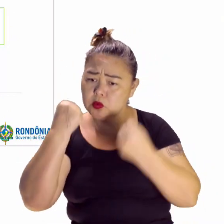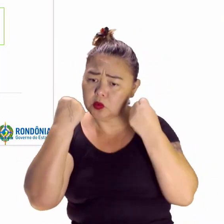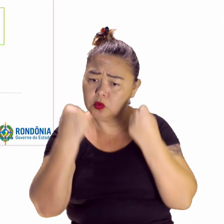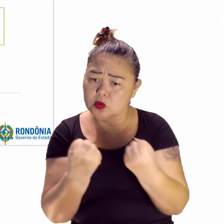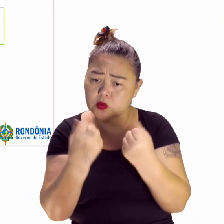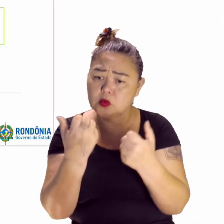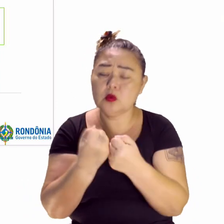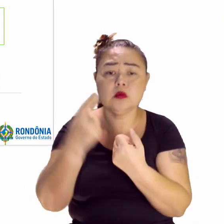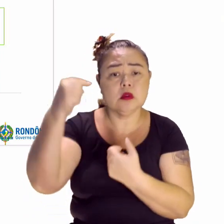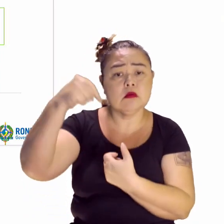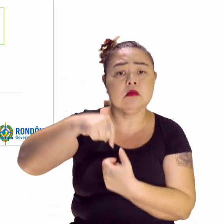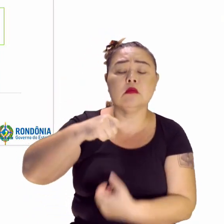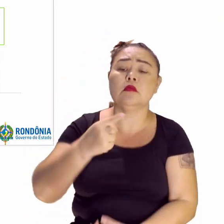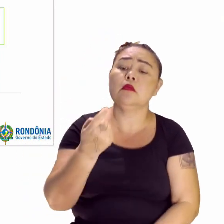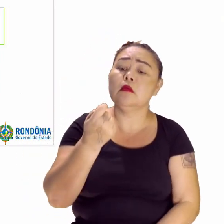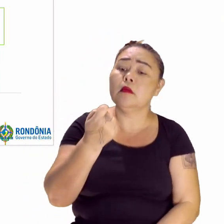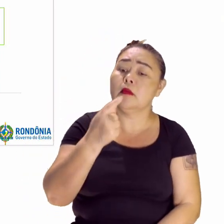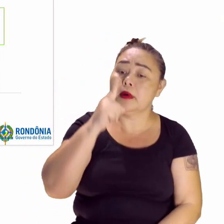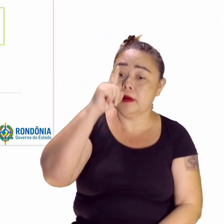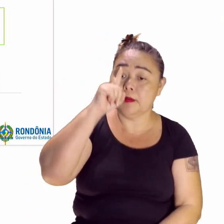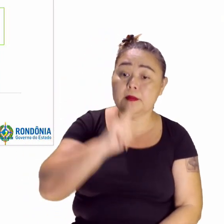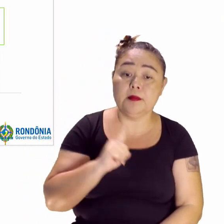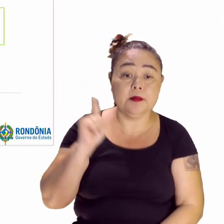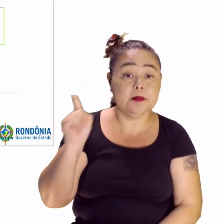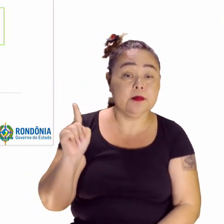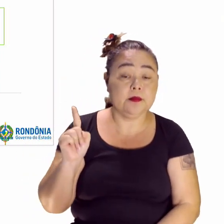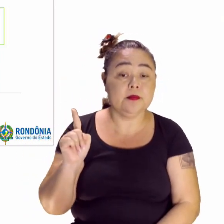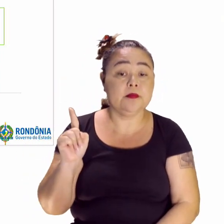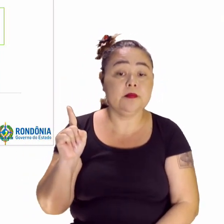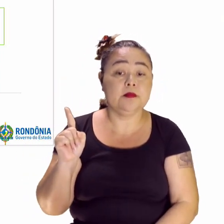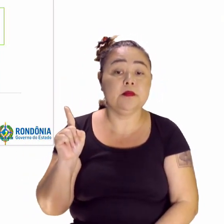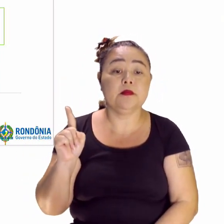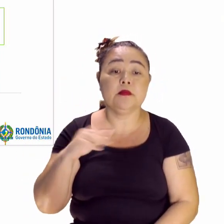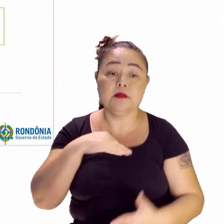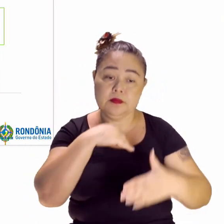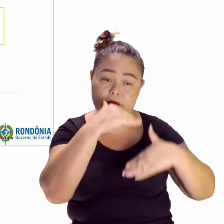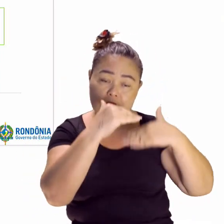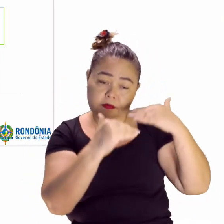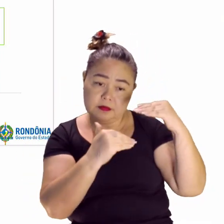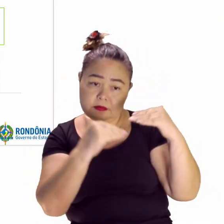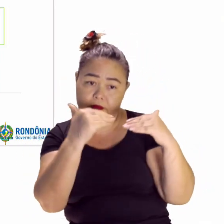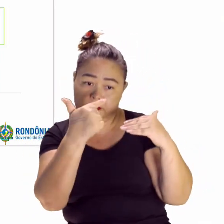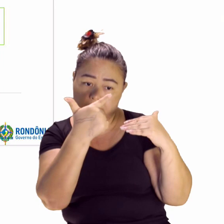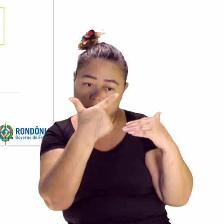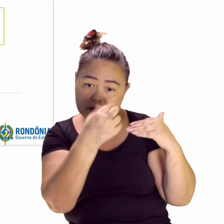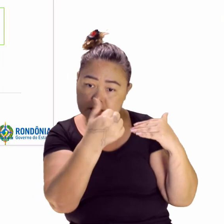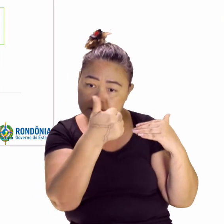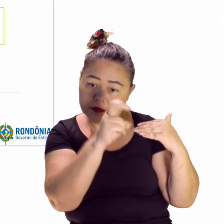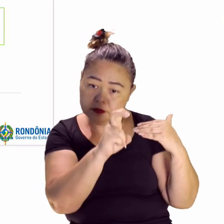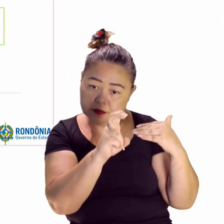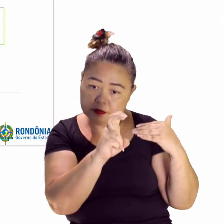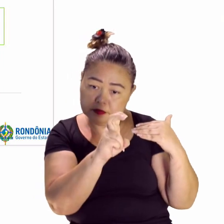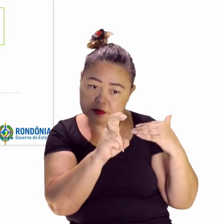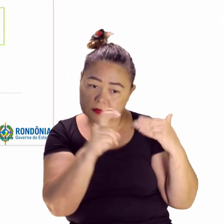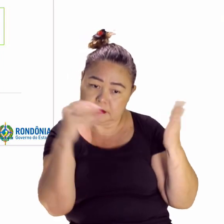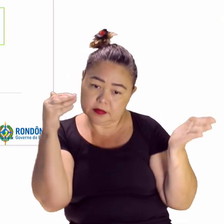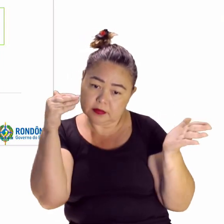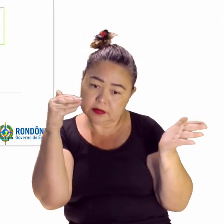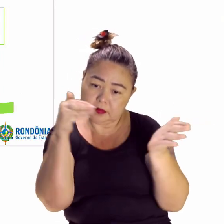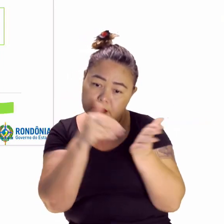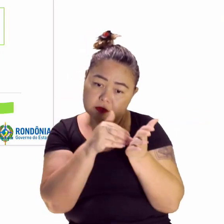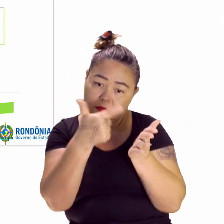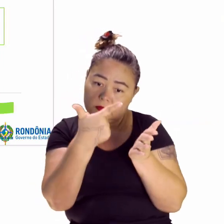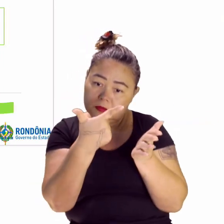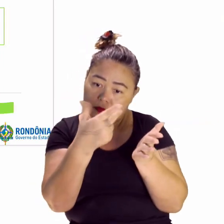em Rondônia a gente consegue observar essa evolução de 2015 até